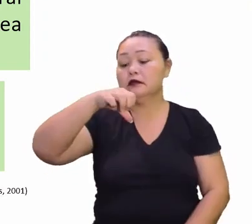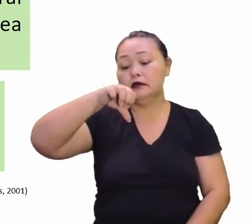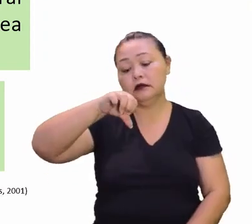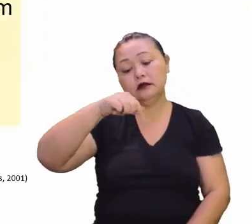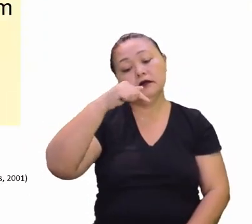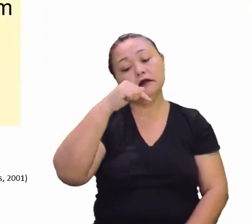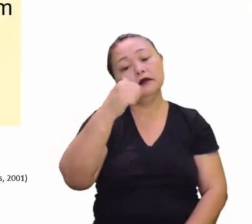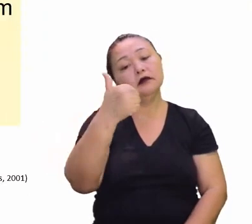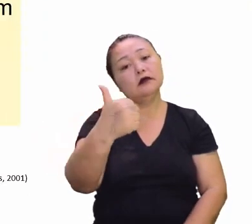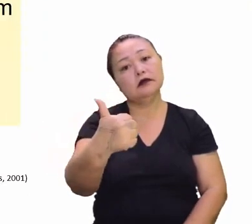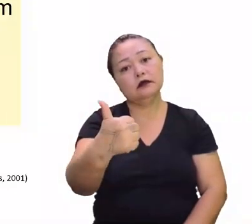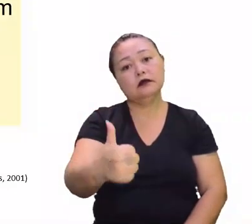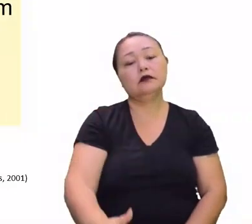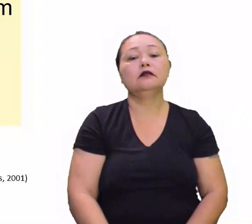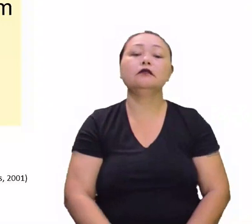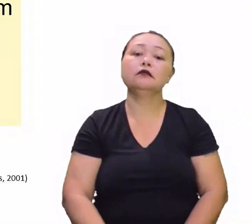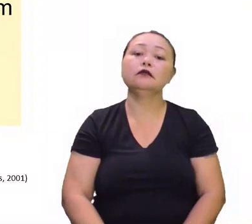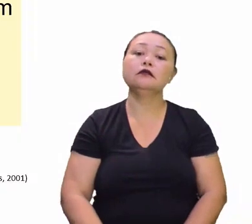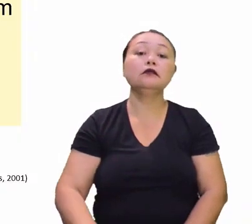1971.